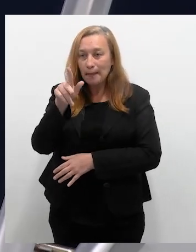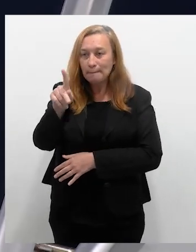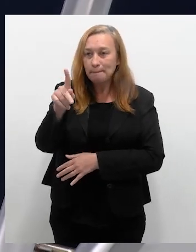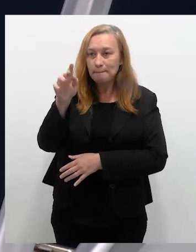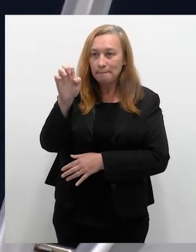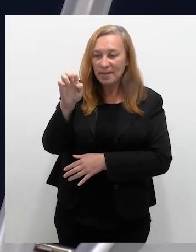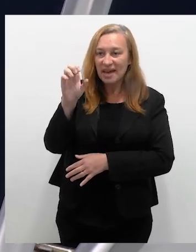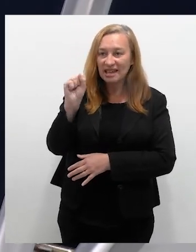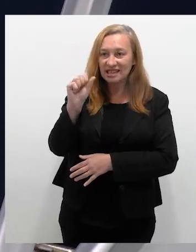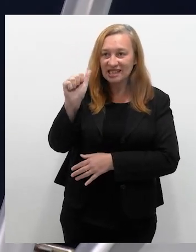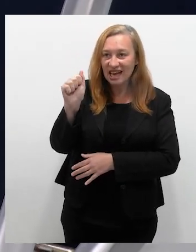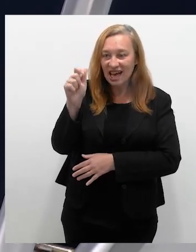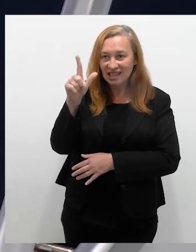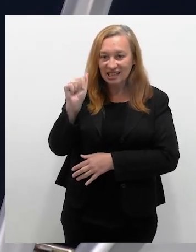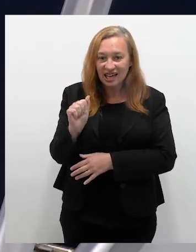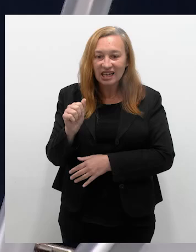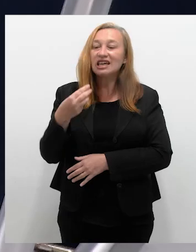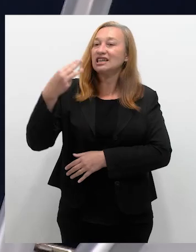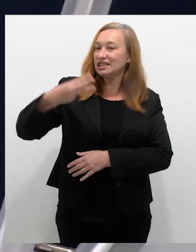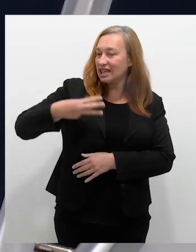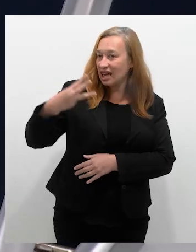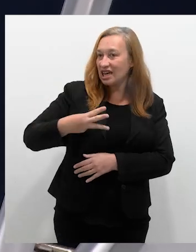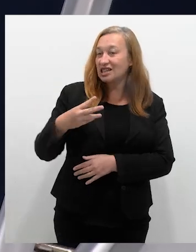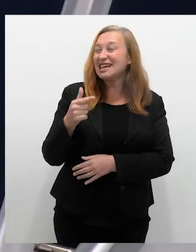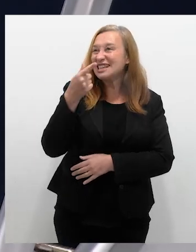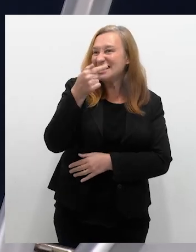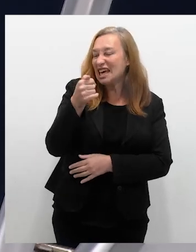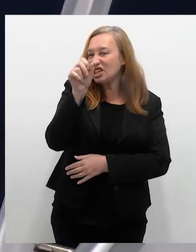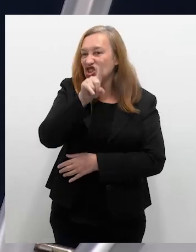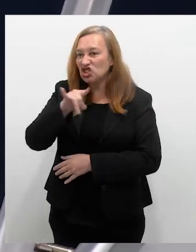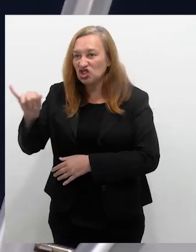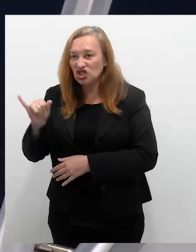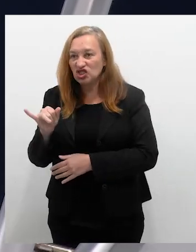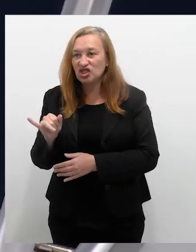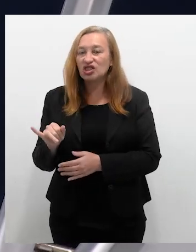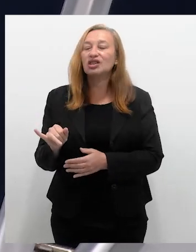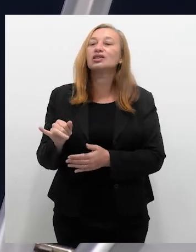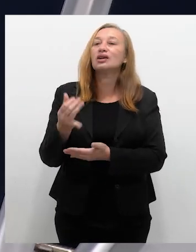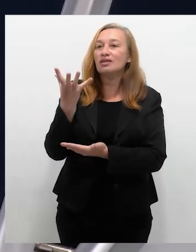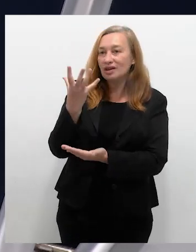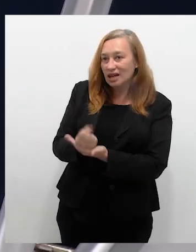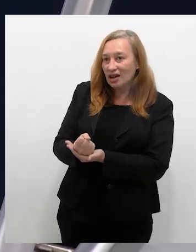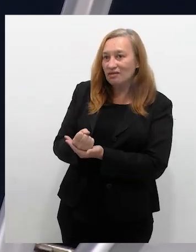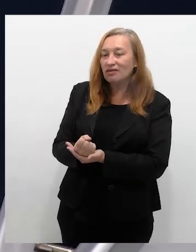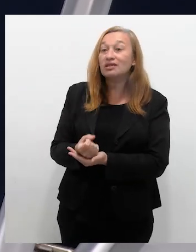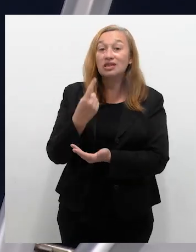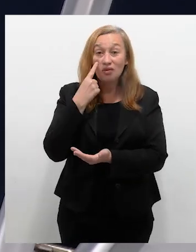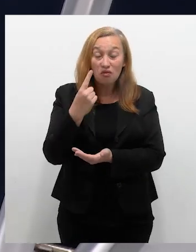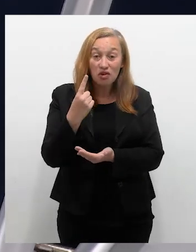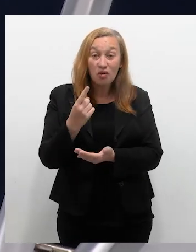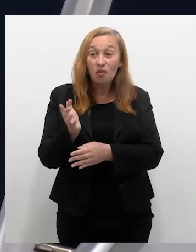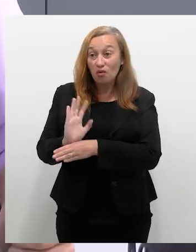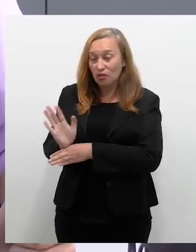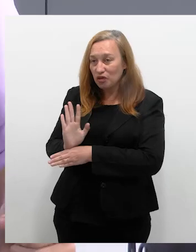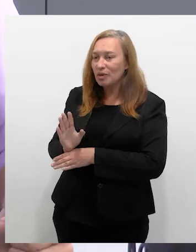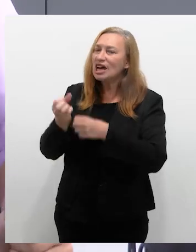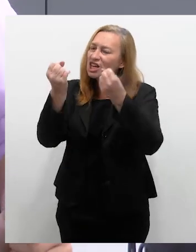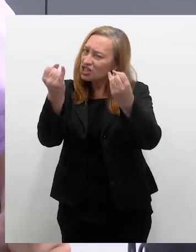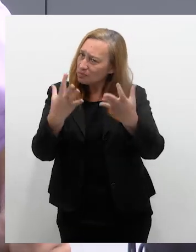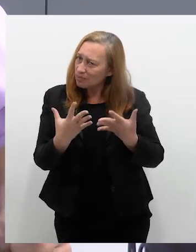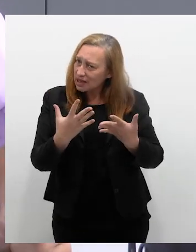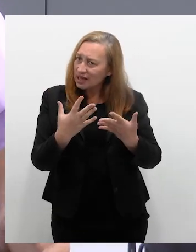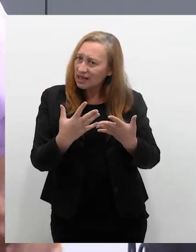elenco e foi, assim, espetacular. Filmamos em 7 dias, logo vai ter a pré-estreia do filme e foi um sucesso. Explica